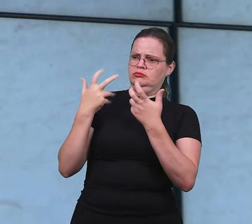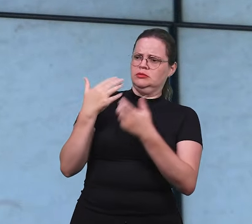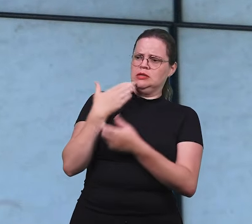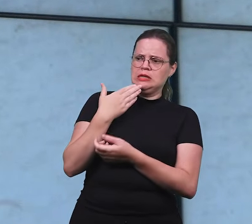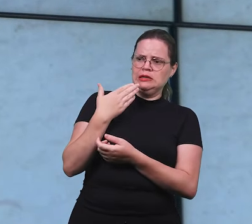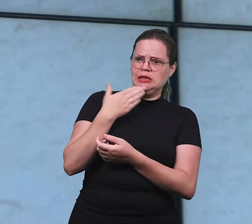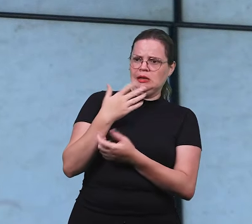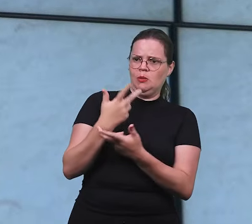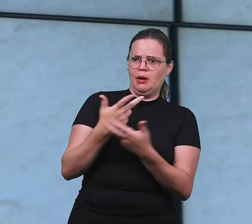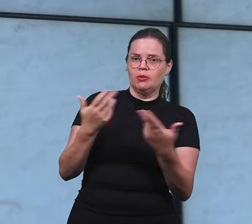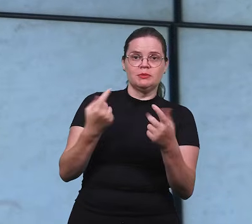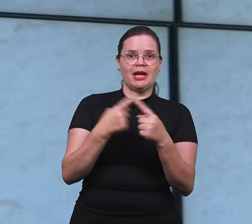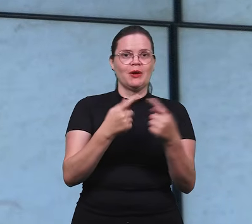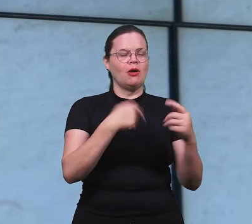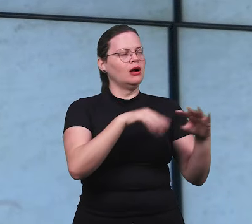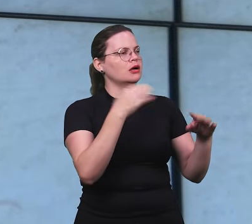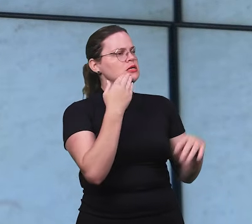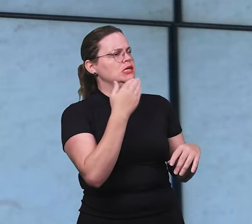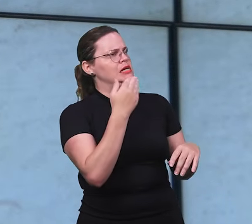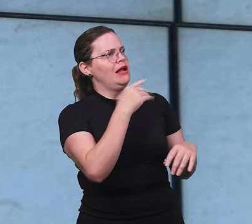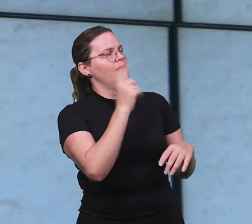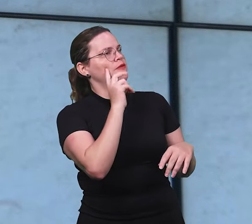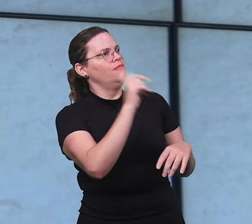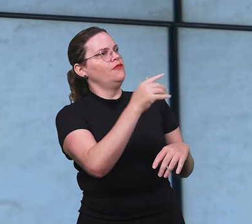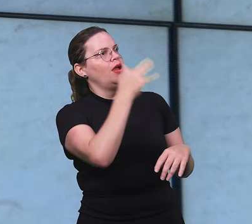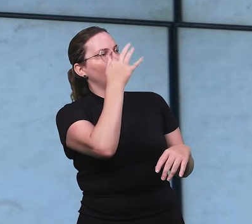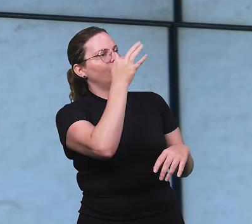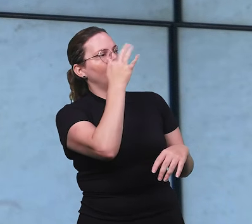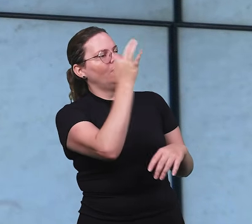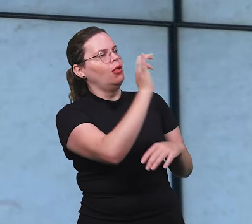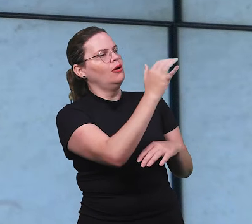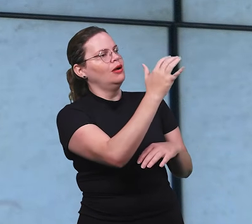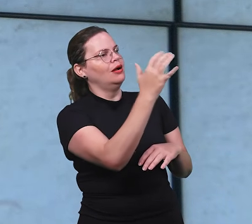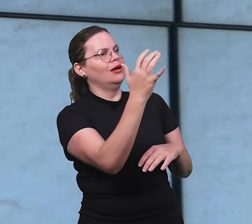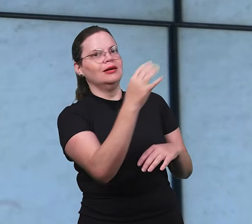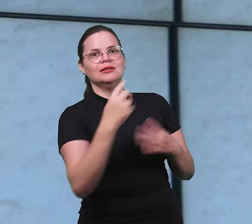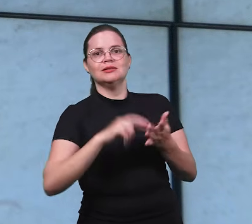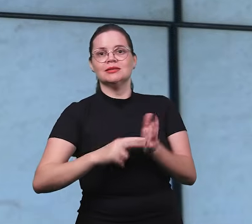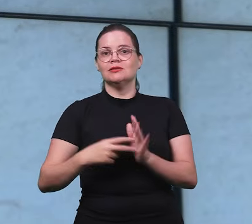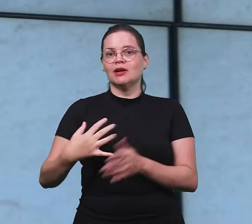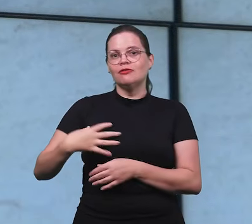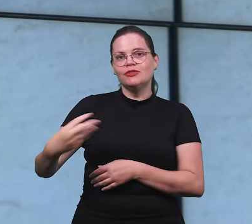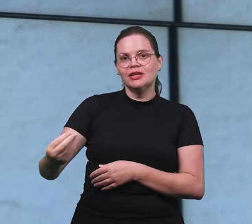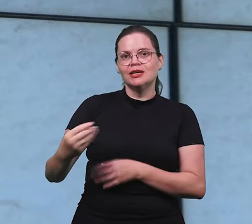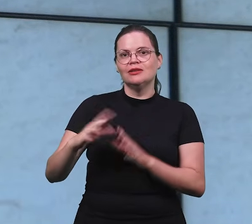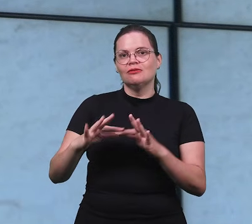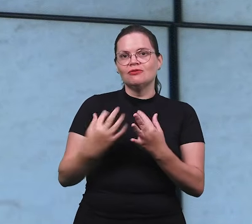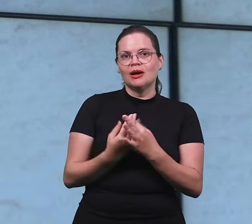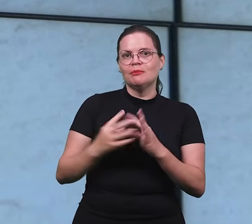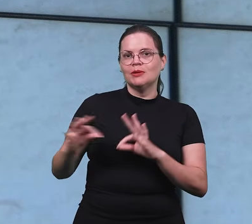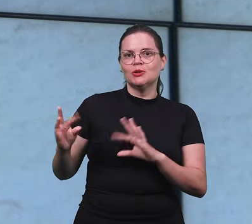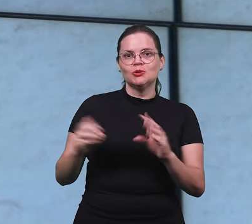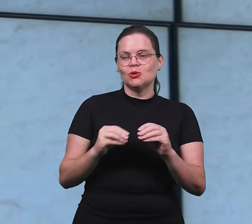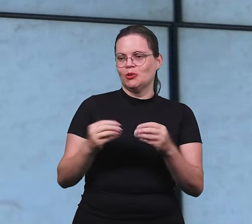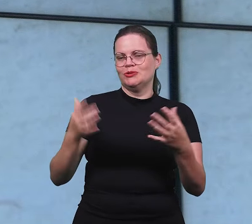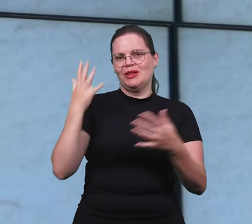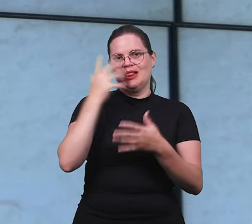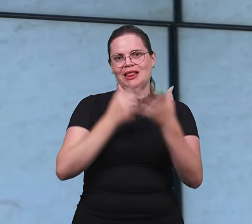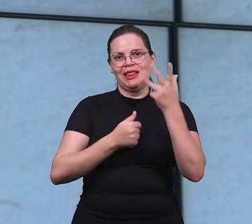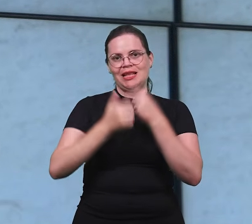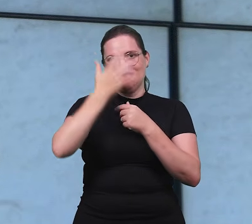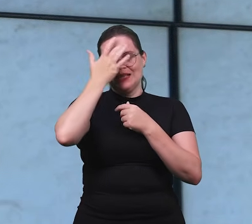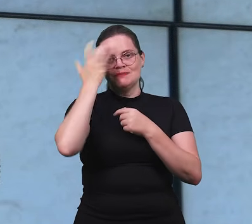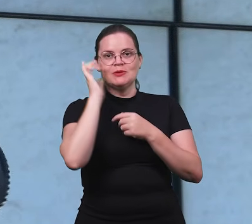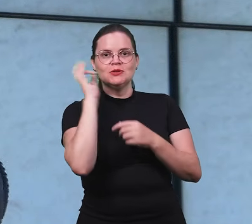qualquer defeitinho, quando pontou as primeiras flores da videira, os filhos, a família, todos viam, não